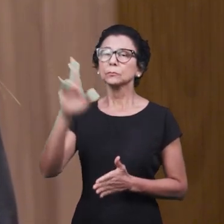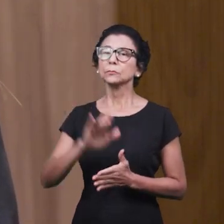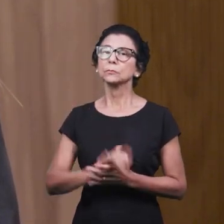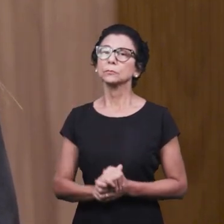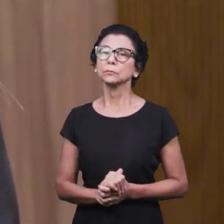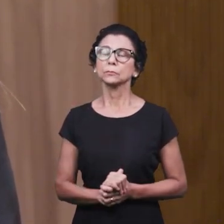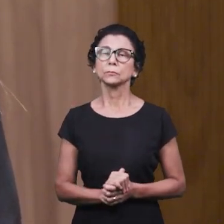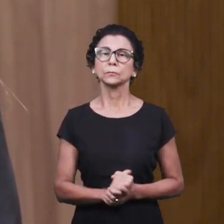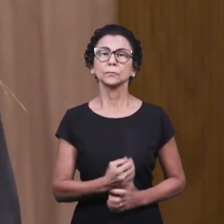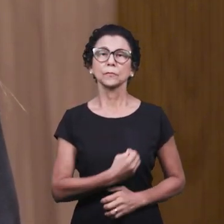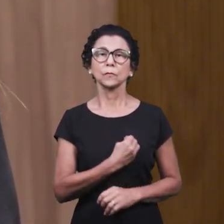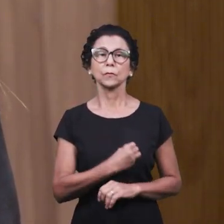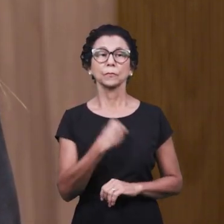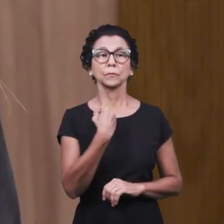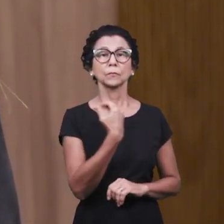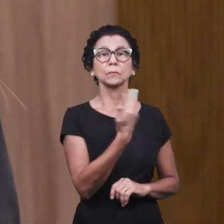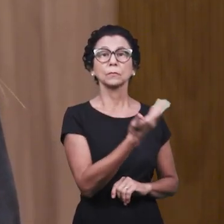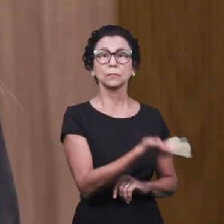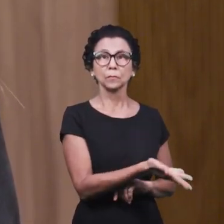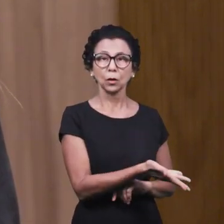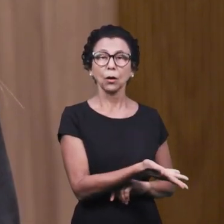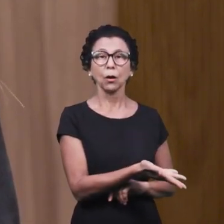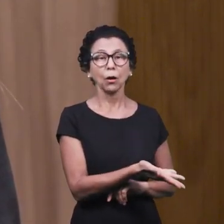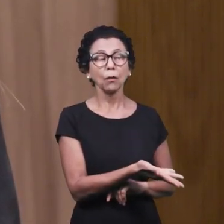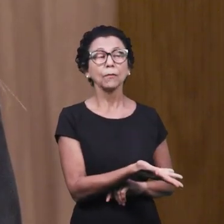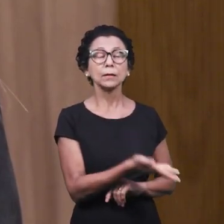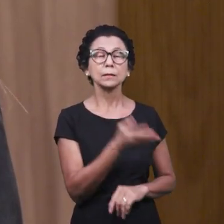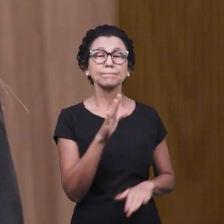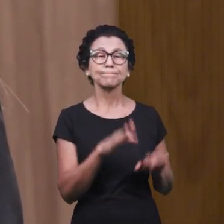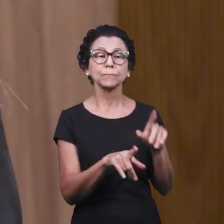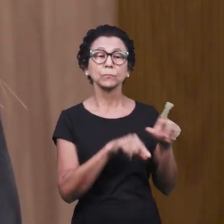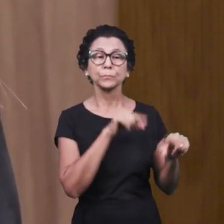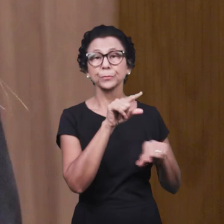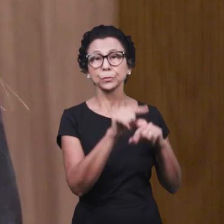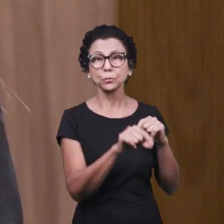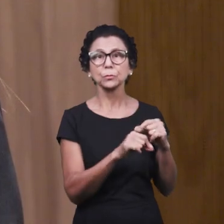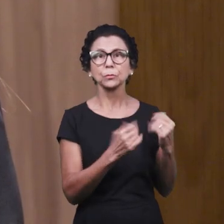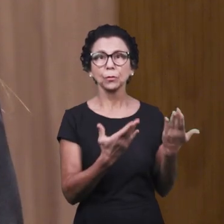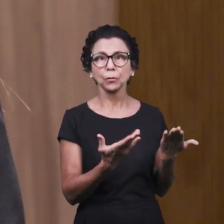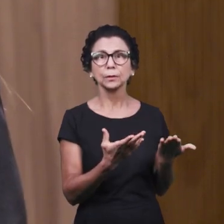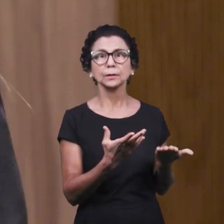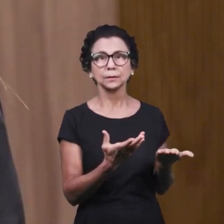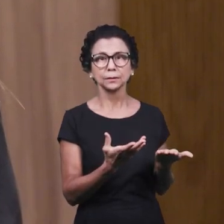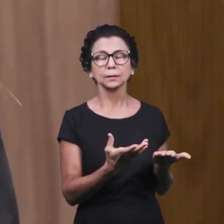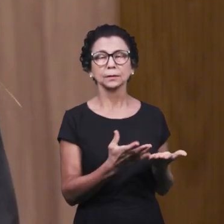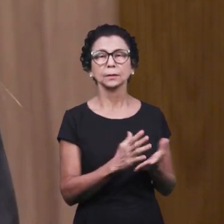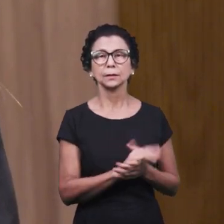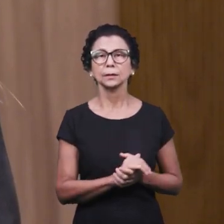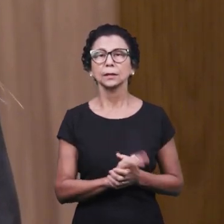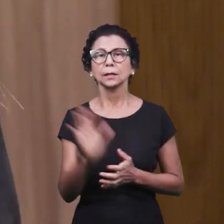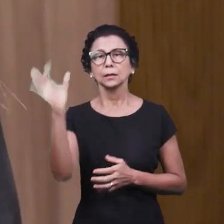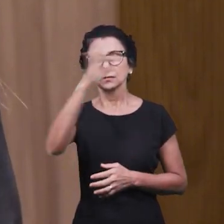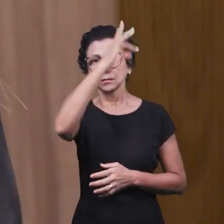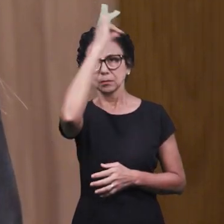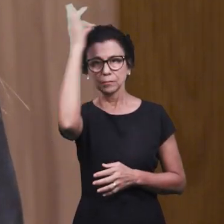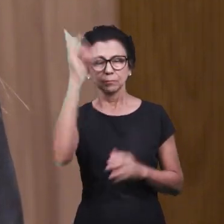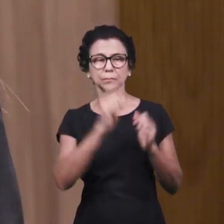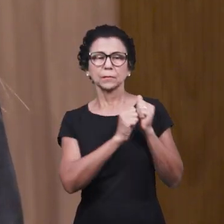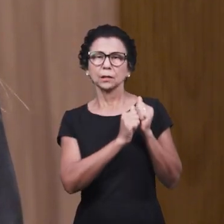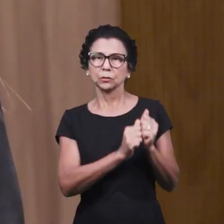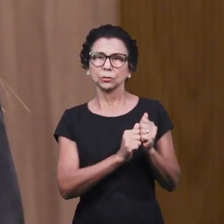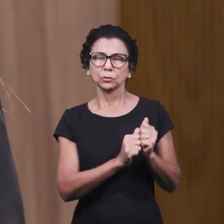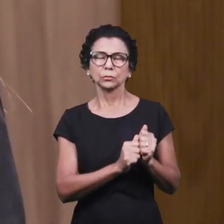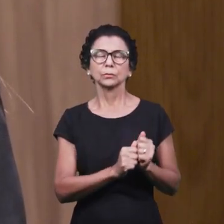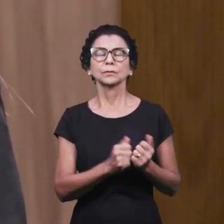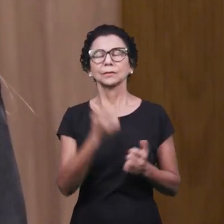fora, eles precisam tomar certas decisões. E ali, tendo o Espírito Santo com eles, é